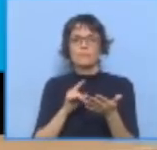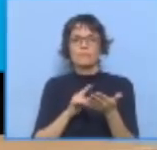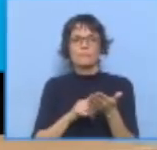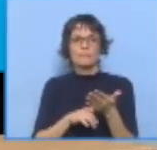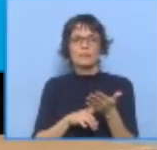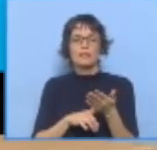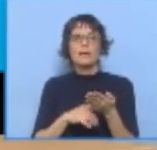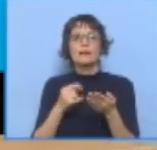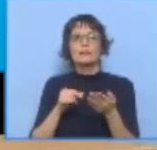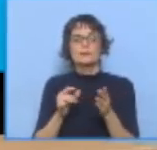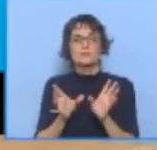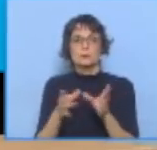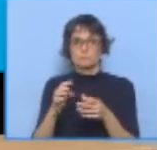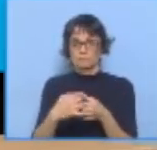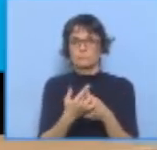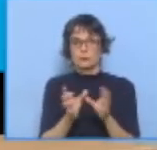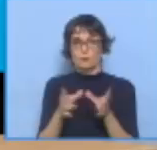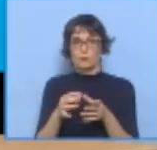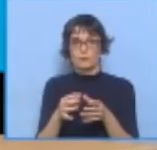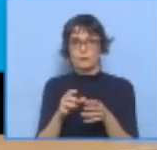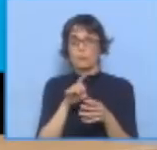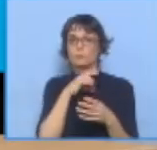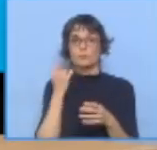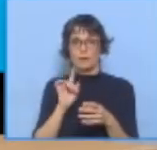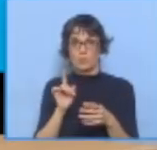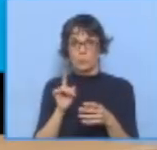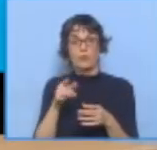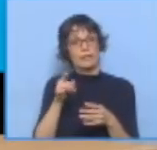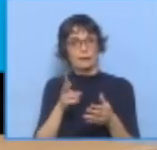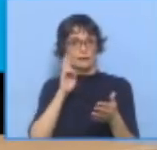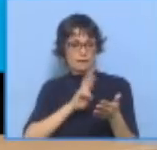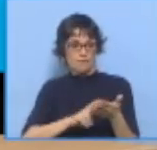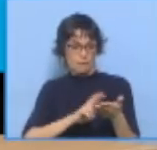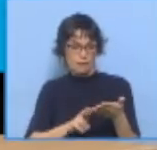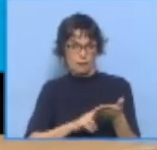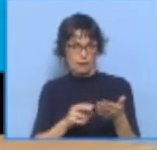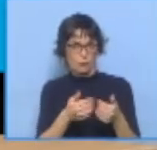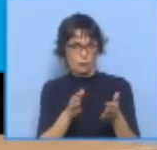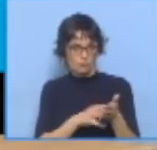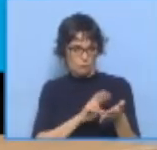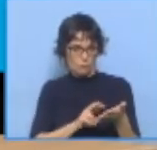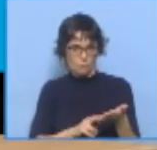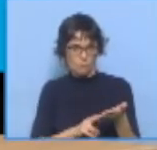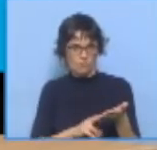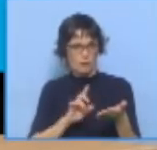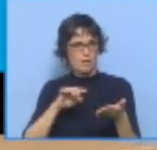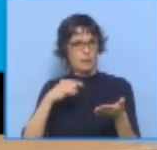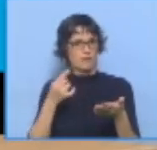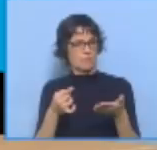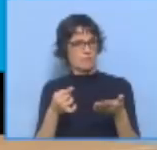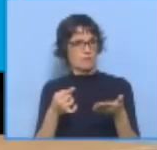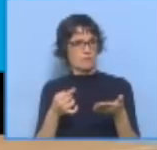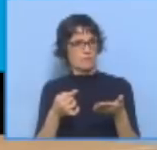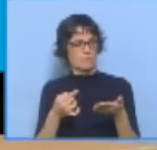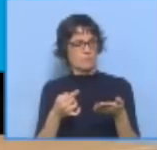não é sacerdote, uma joia de pessoa, e que leu, por exemplo, todo o Saltério e depois e disse-o